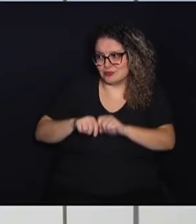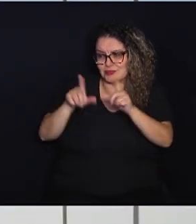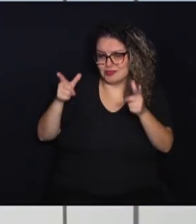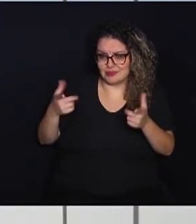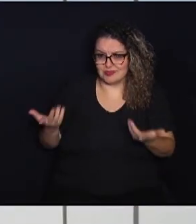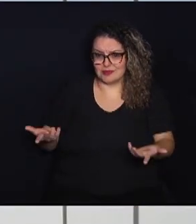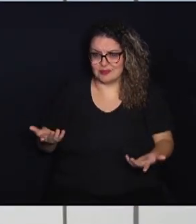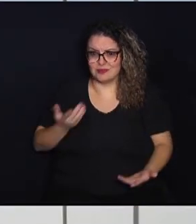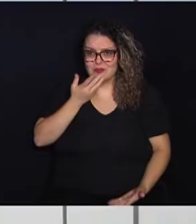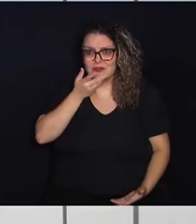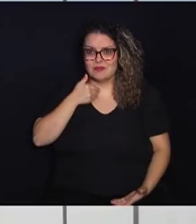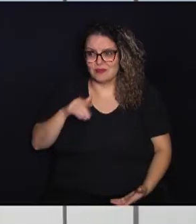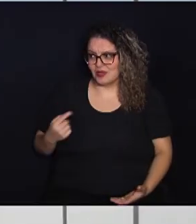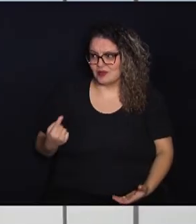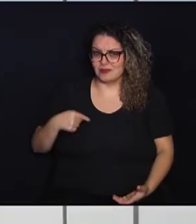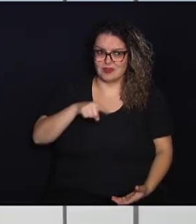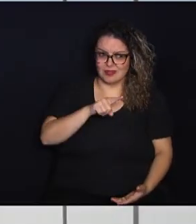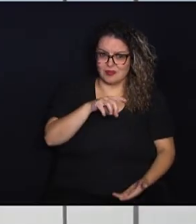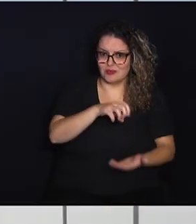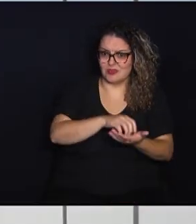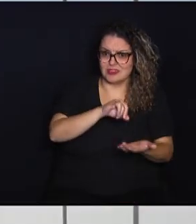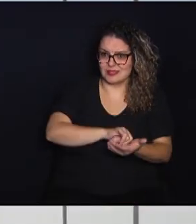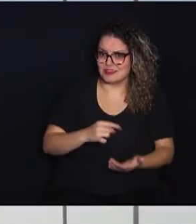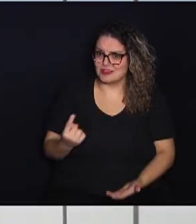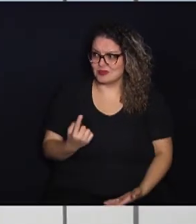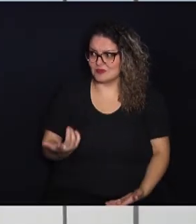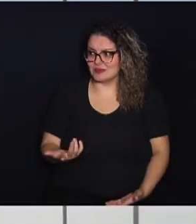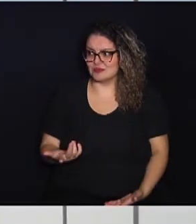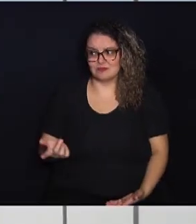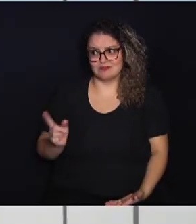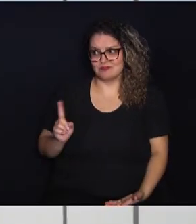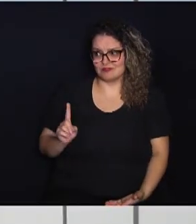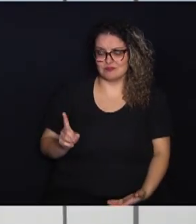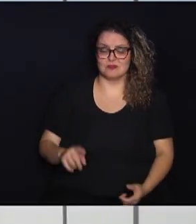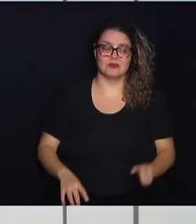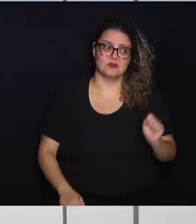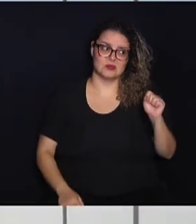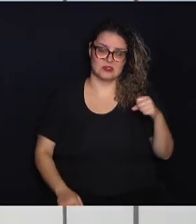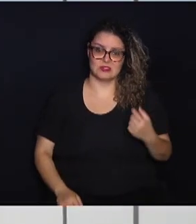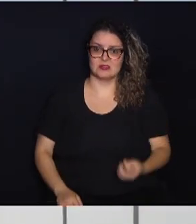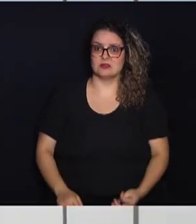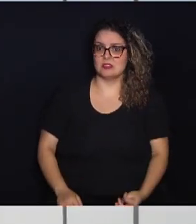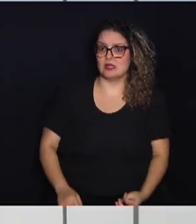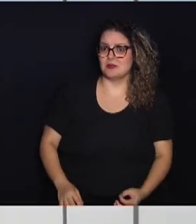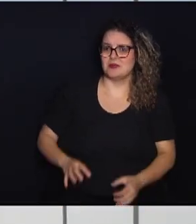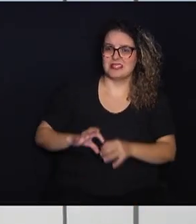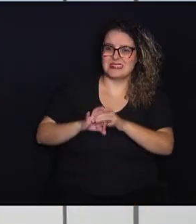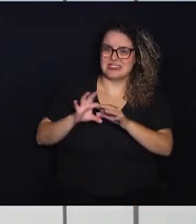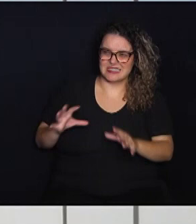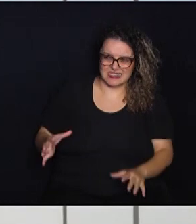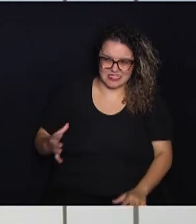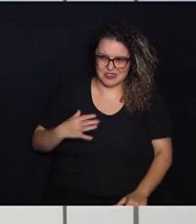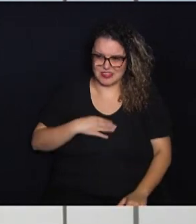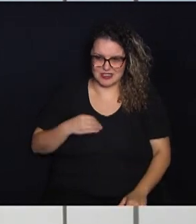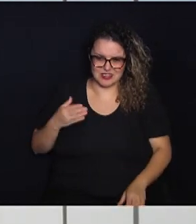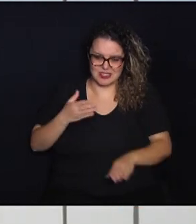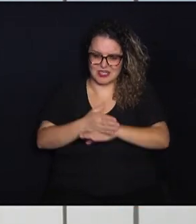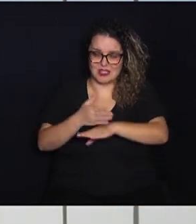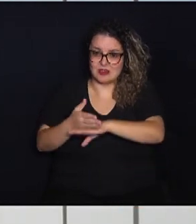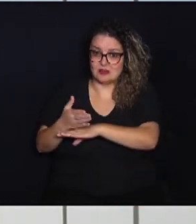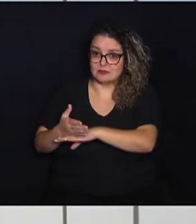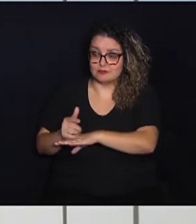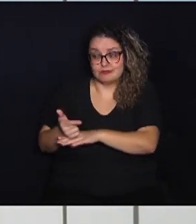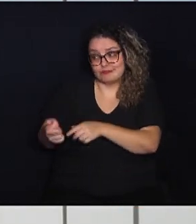deixar uma criança ir para o centro da cidade sozinha? Não. Mas você deixa uma criança acessar qualquer lugar, porque não tem